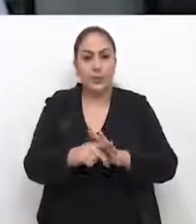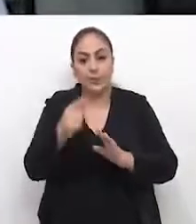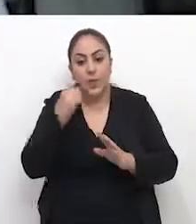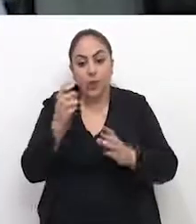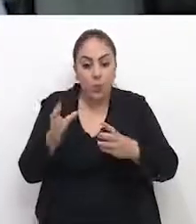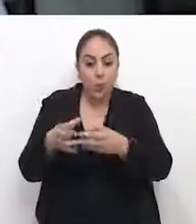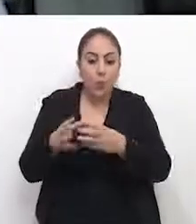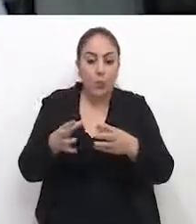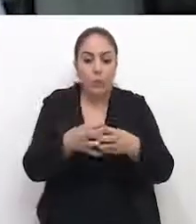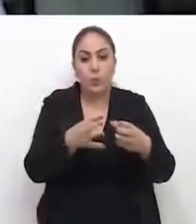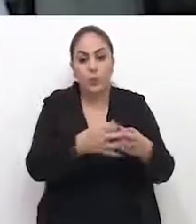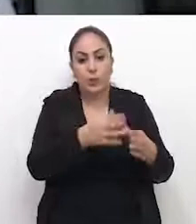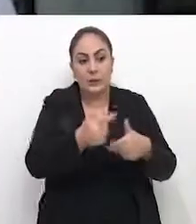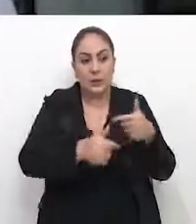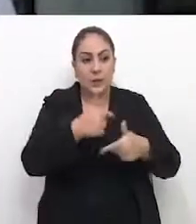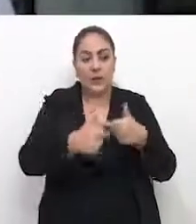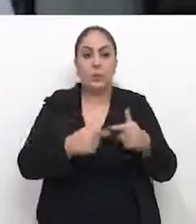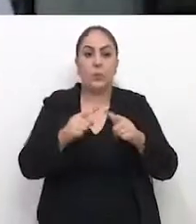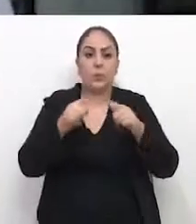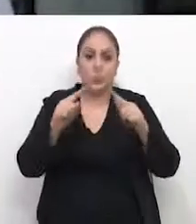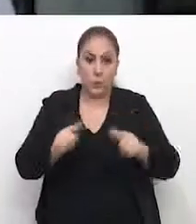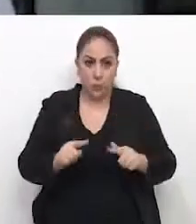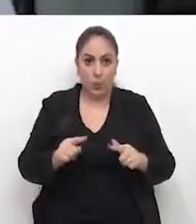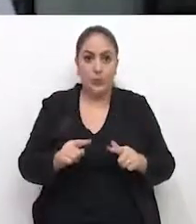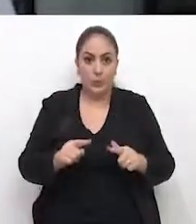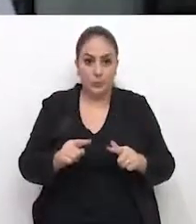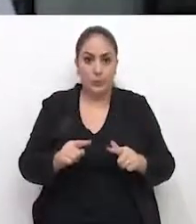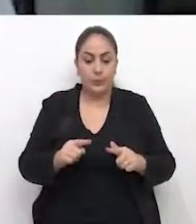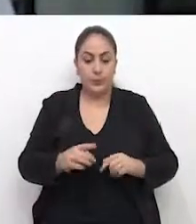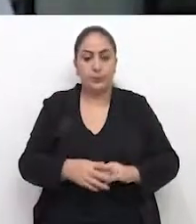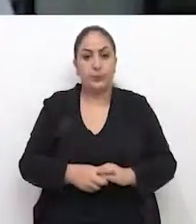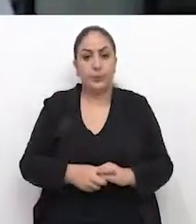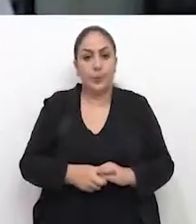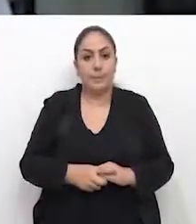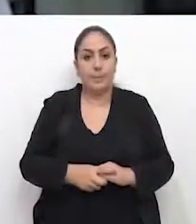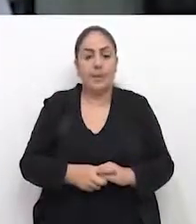de exceções de categorias do serviço público que não